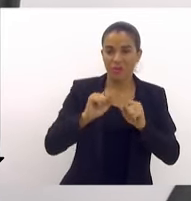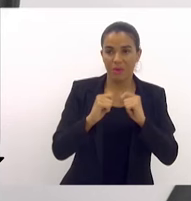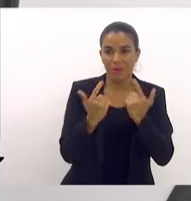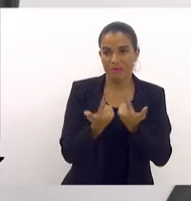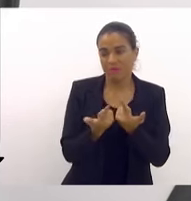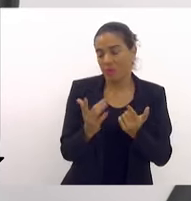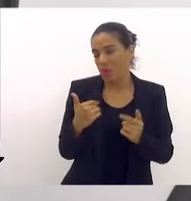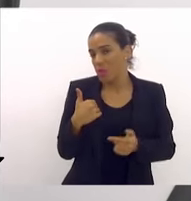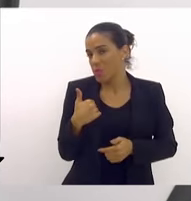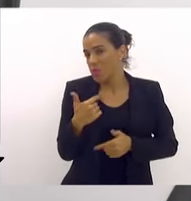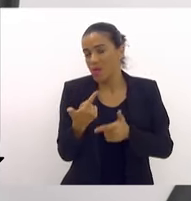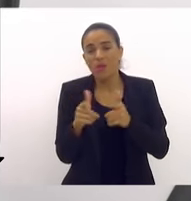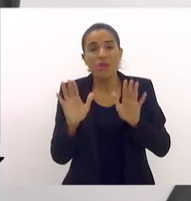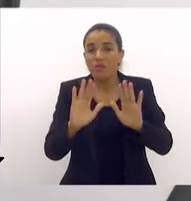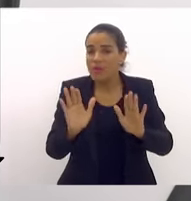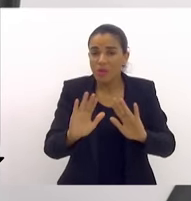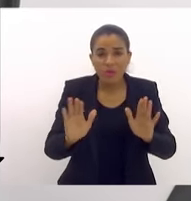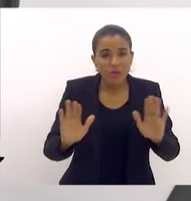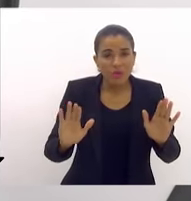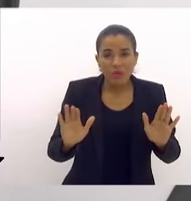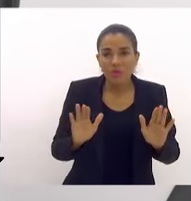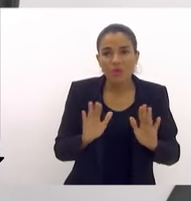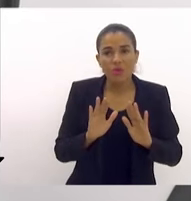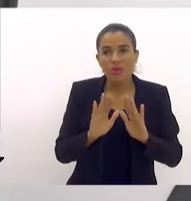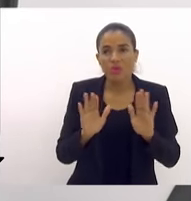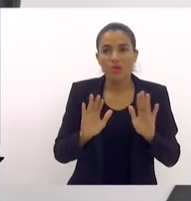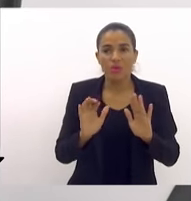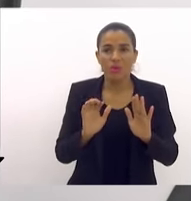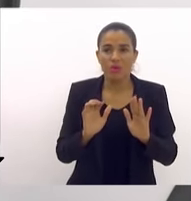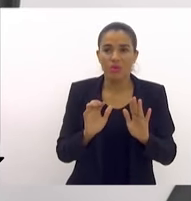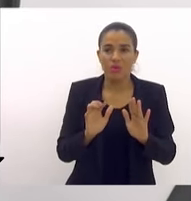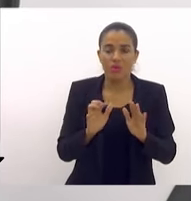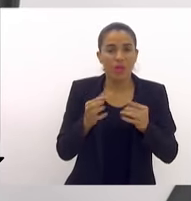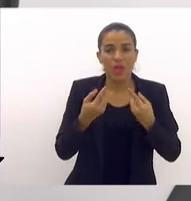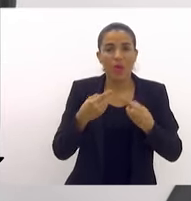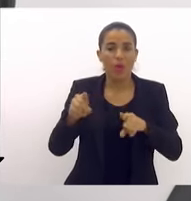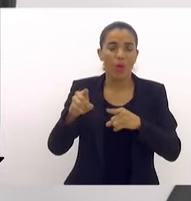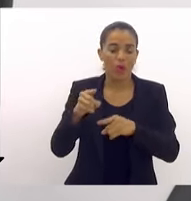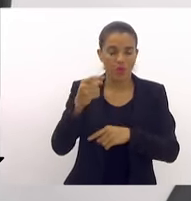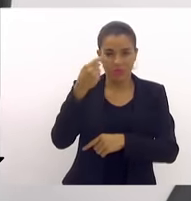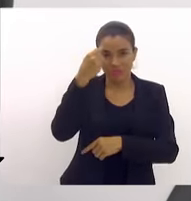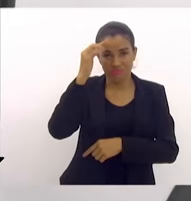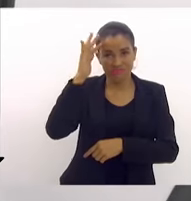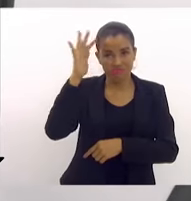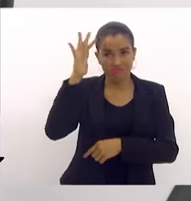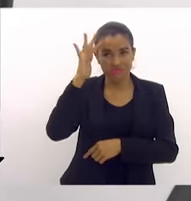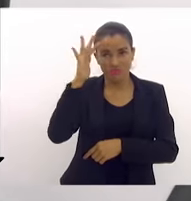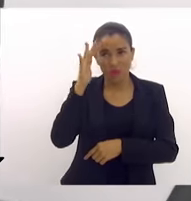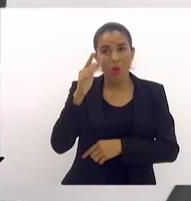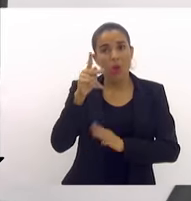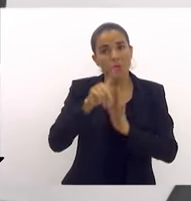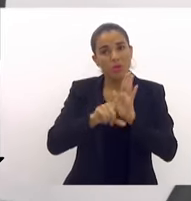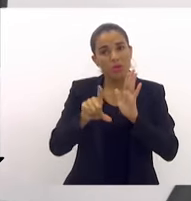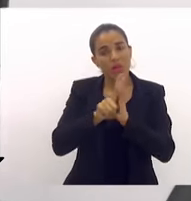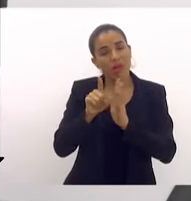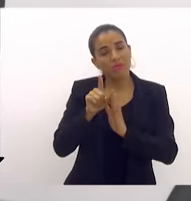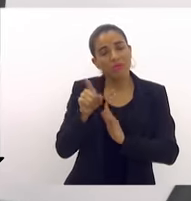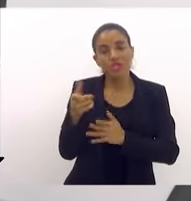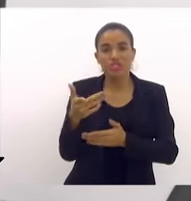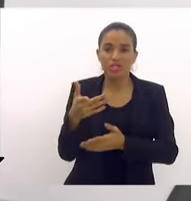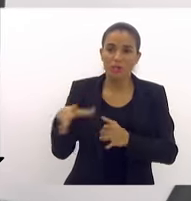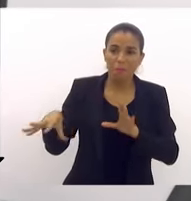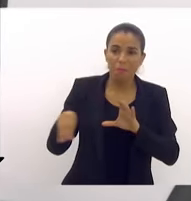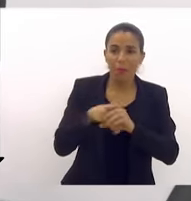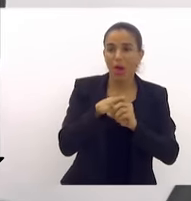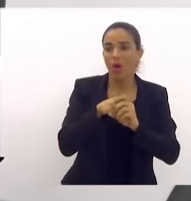tenho não afronta nenhum. A sua inteligência, a sua, não está afrontando, o seu não. Pensamento tá afrontando, e não. Mantém o projeto vivo, o projeto vai à frente, e lá na frente a gente inclui